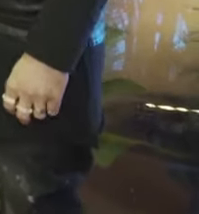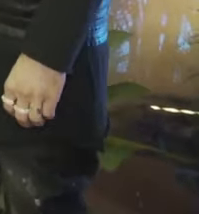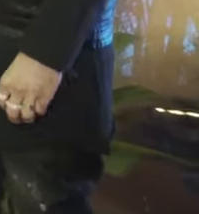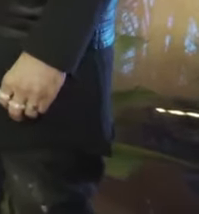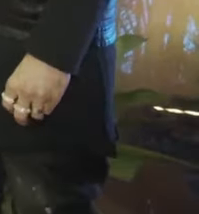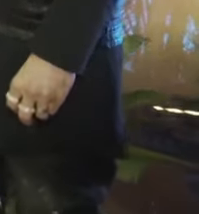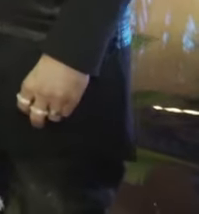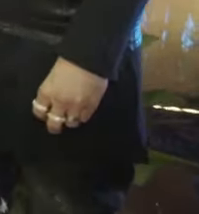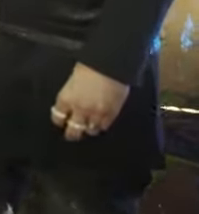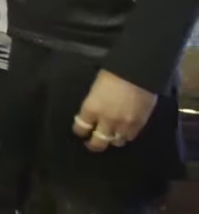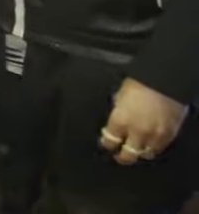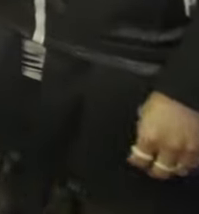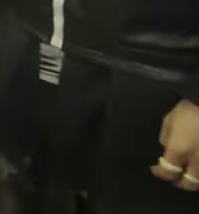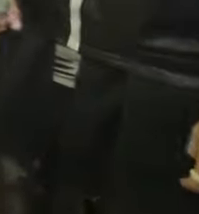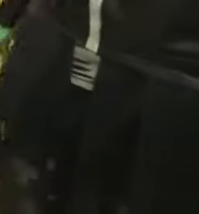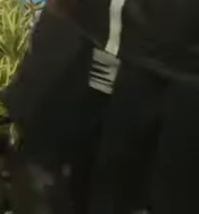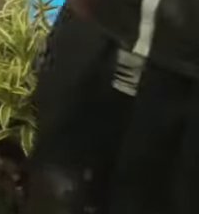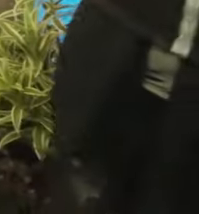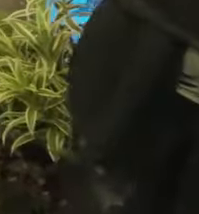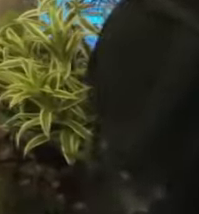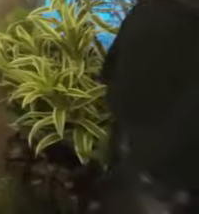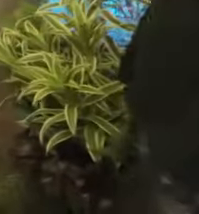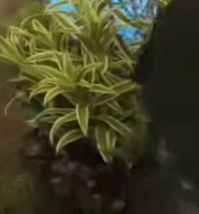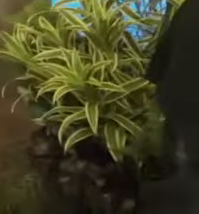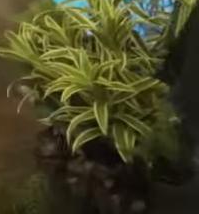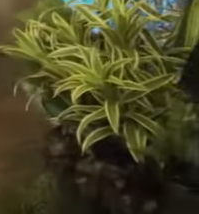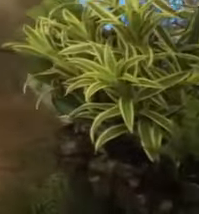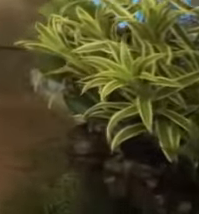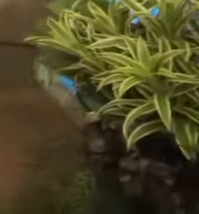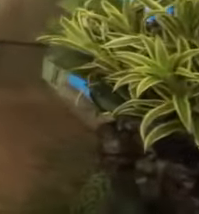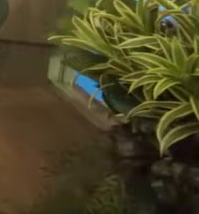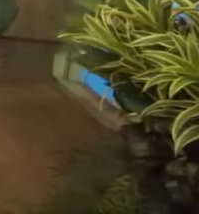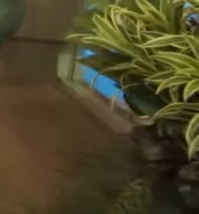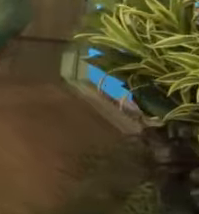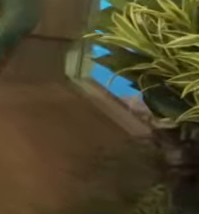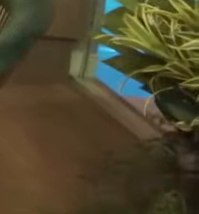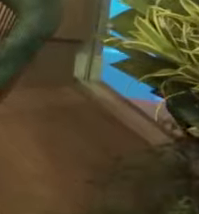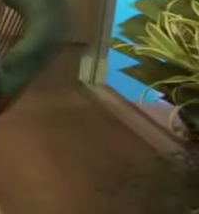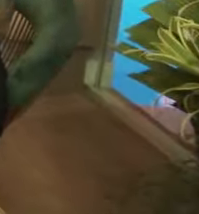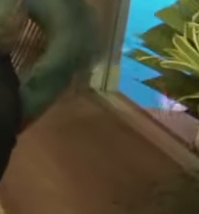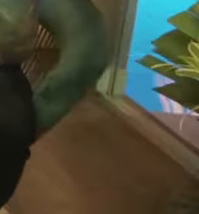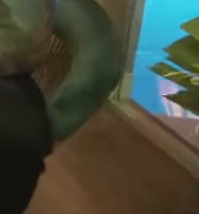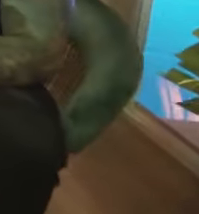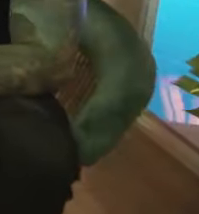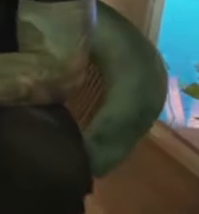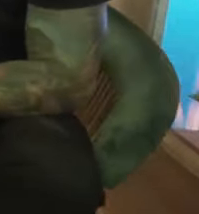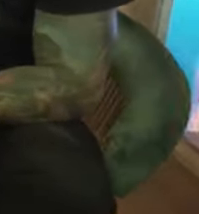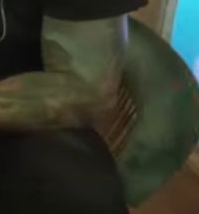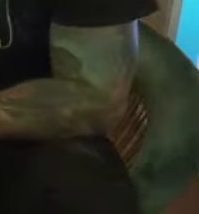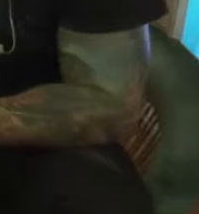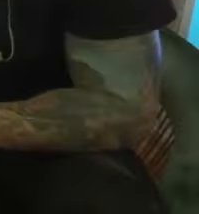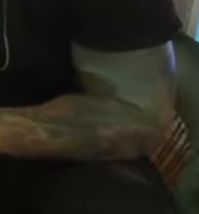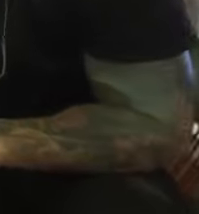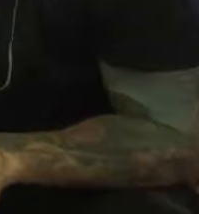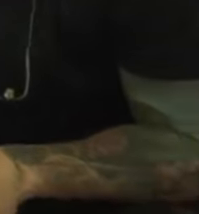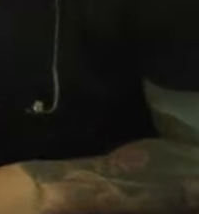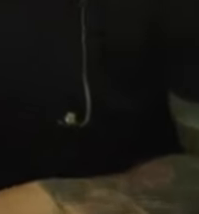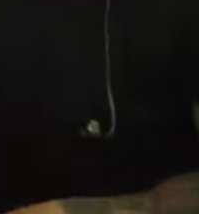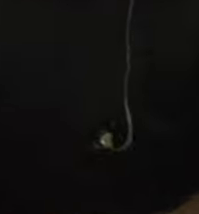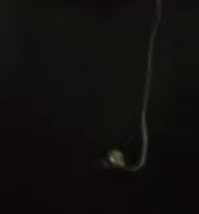ganhos. Pois o melhor da praia é partir do sonho. E rei sem majestade é só um homem